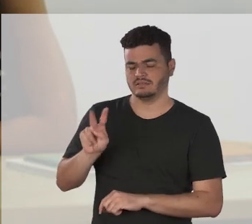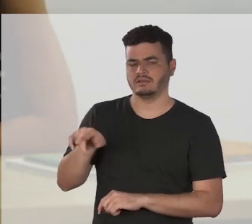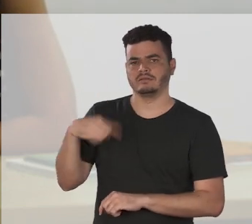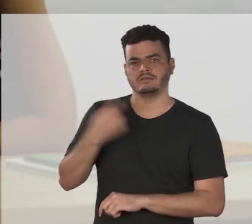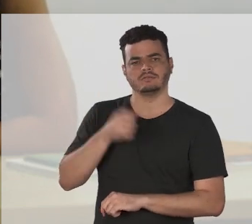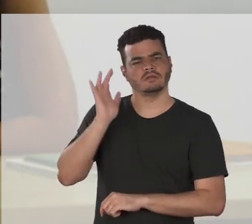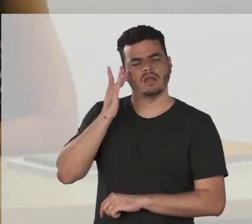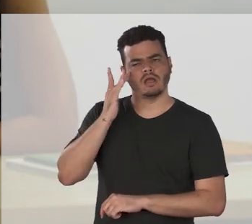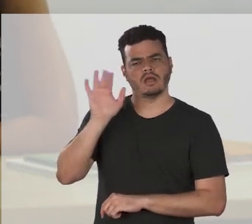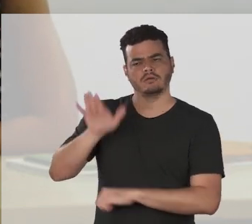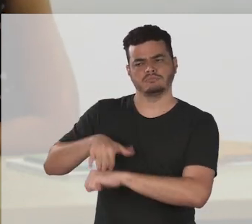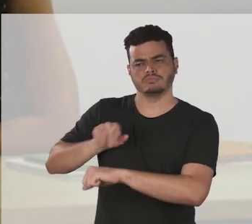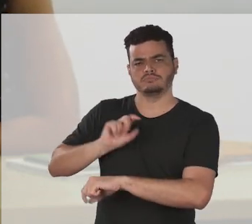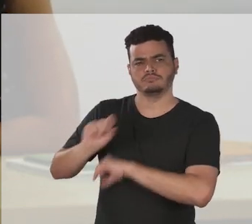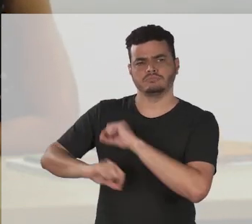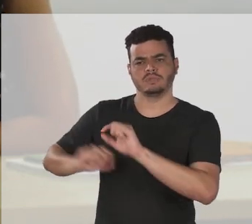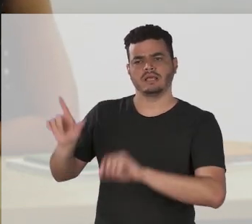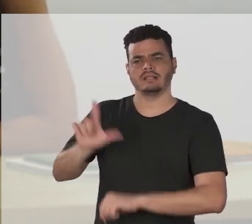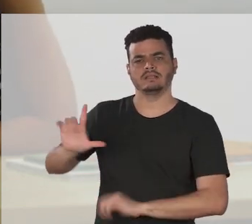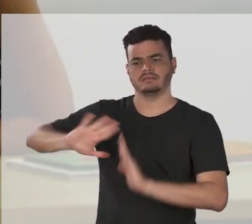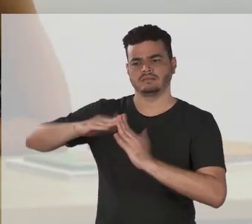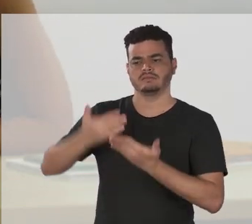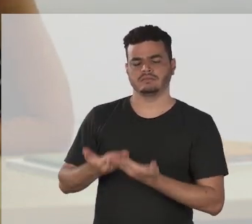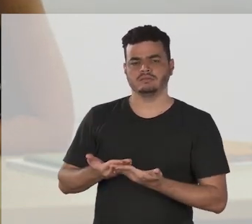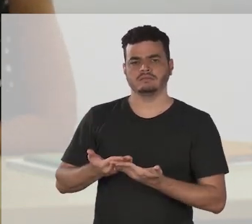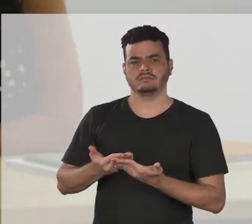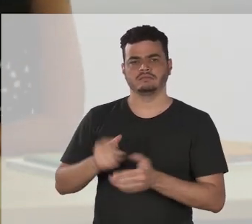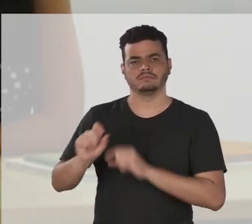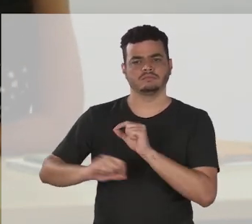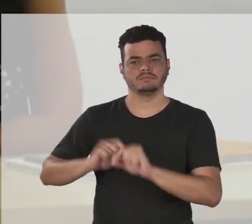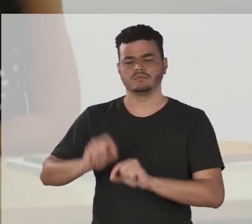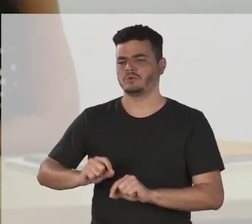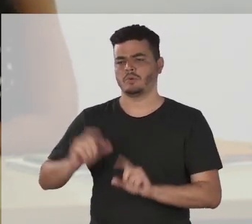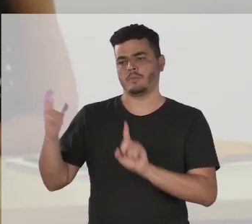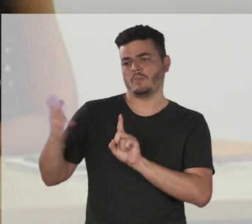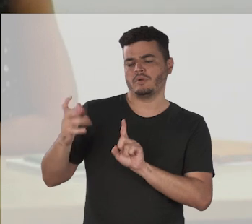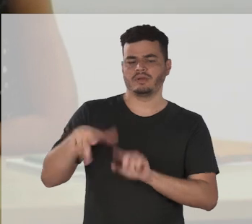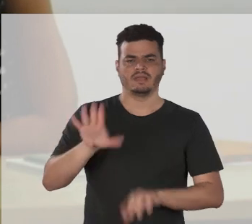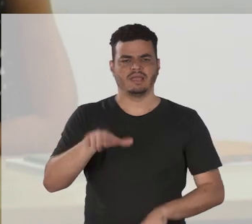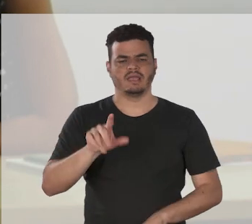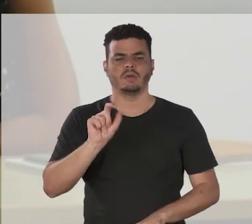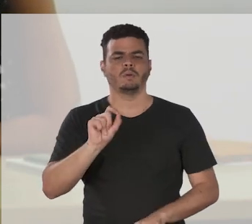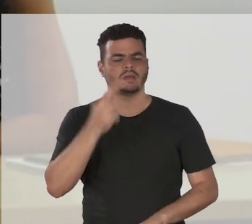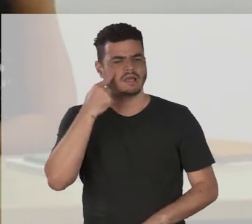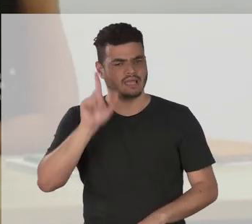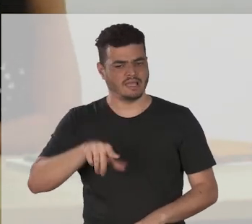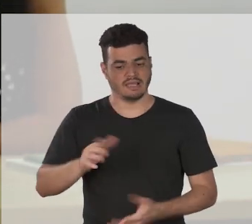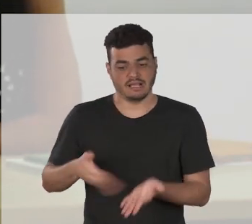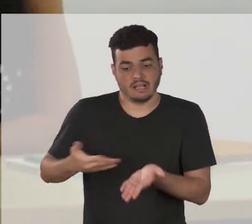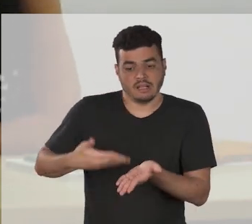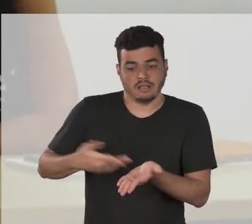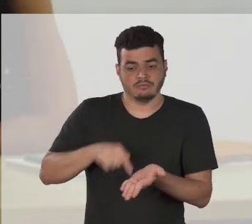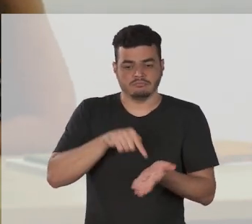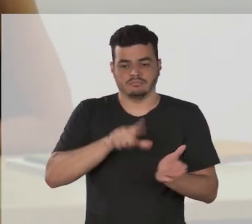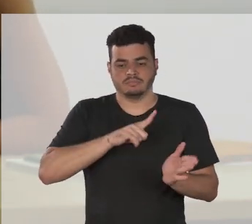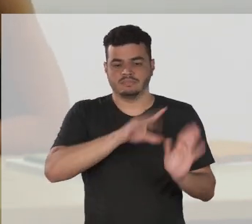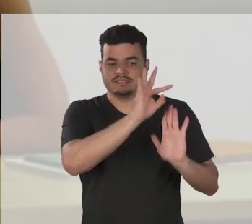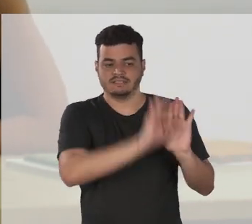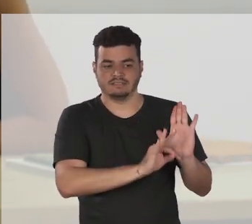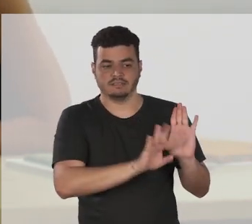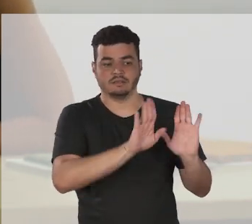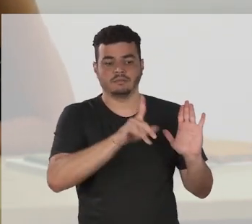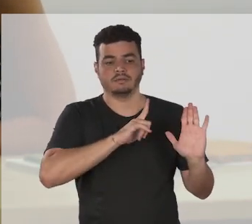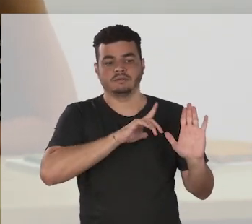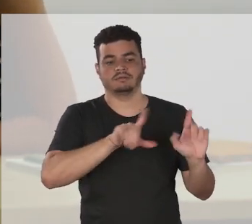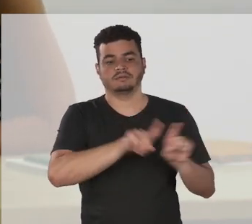eu coloco um exemplo, por exemplo, que ofereço um exemplo, chama de literatura escolar intervenida, ou seja,